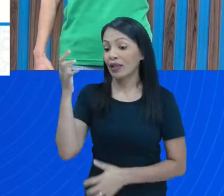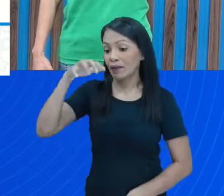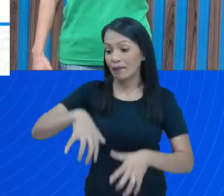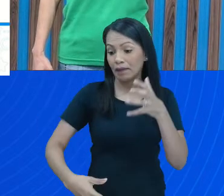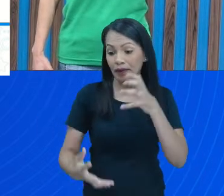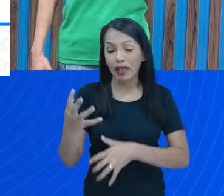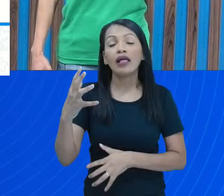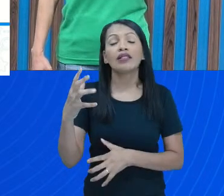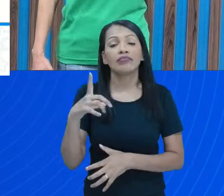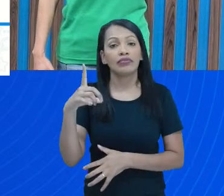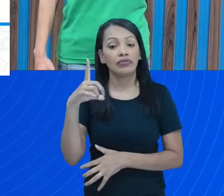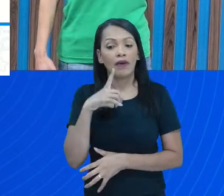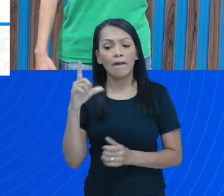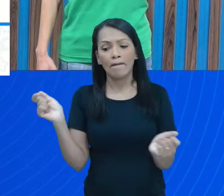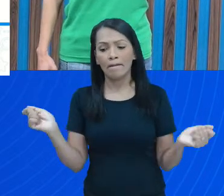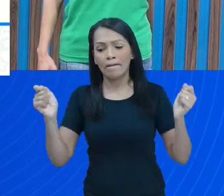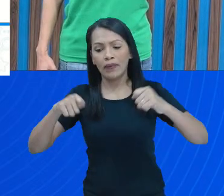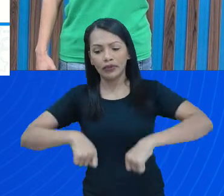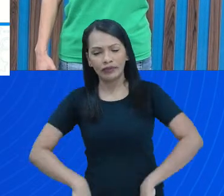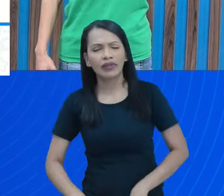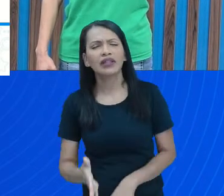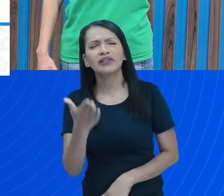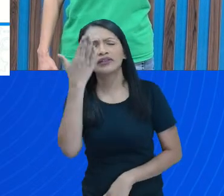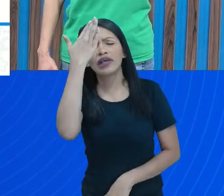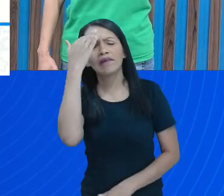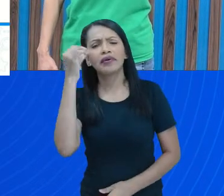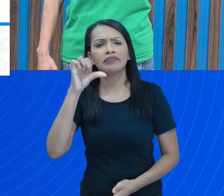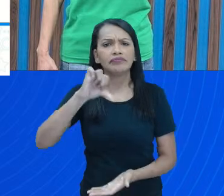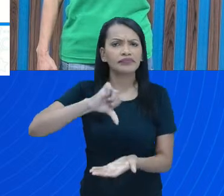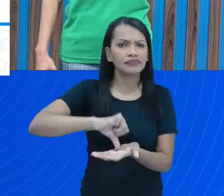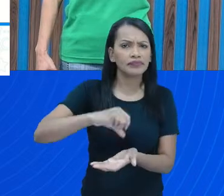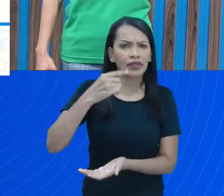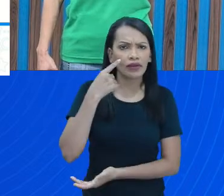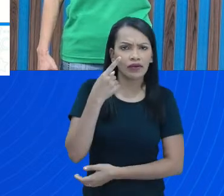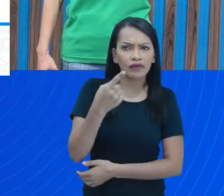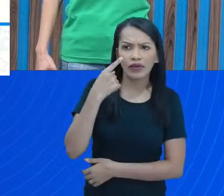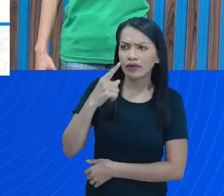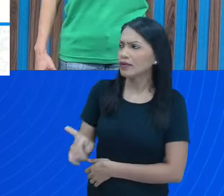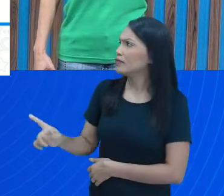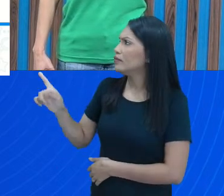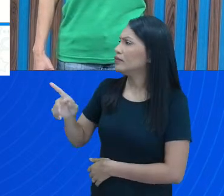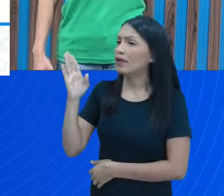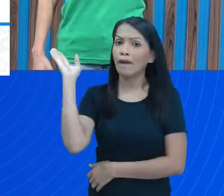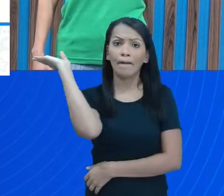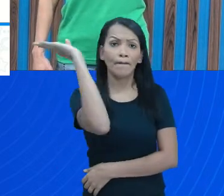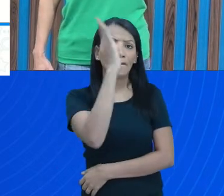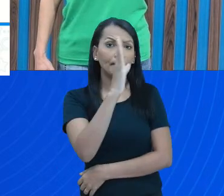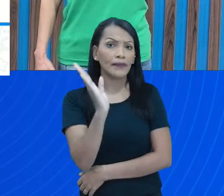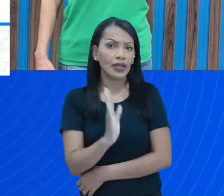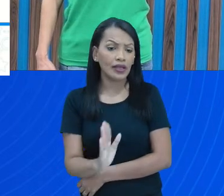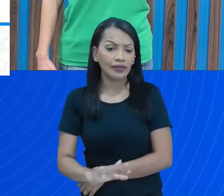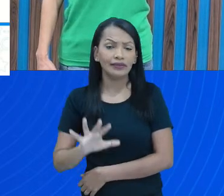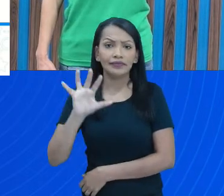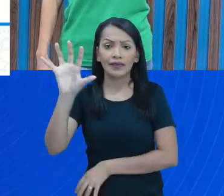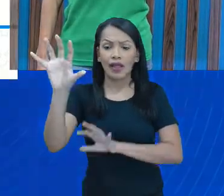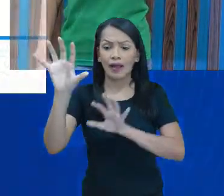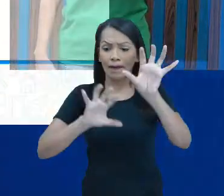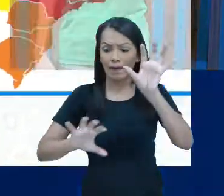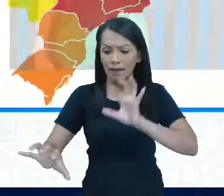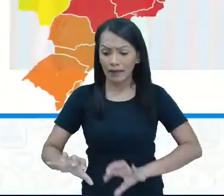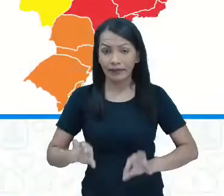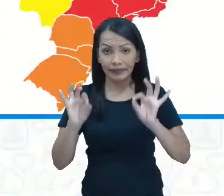me localizar, tá? Então, aí, essa imagem aí que você está vendo é o Brasil dividido por